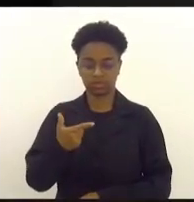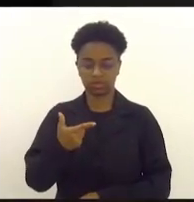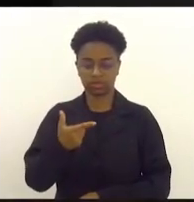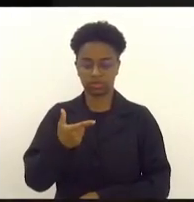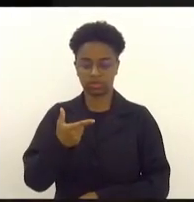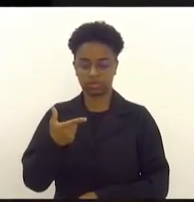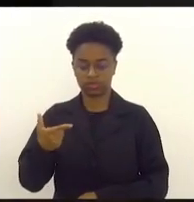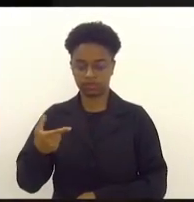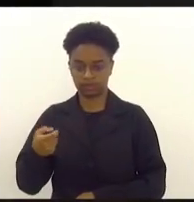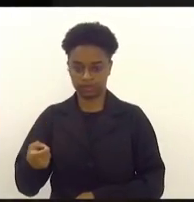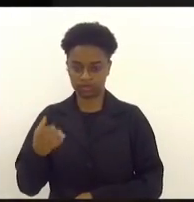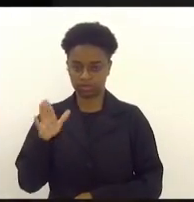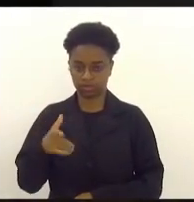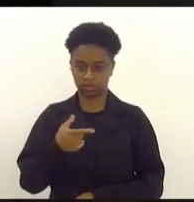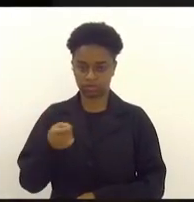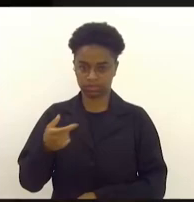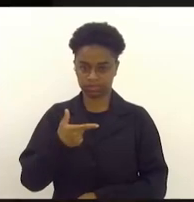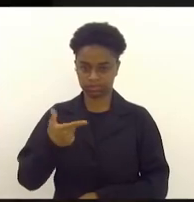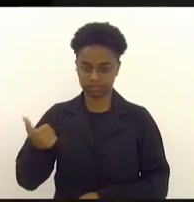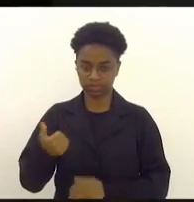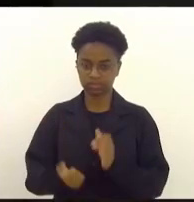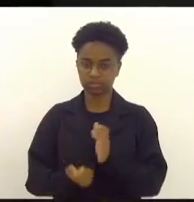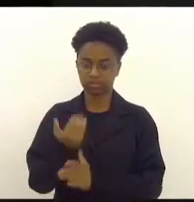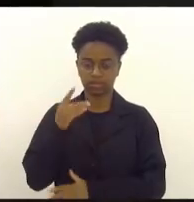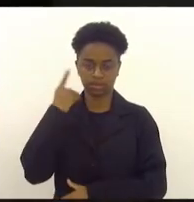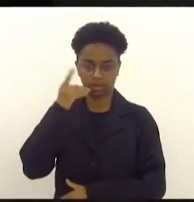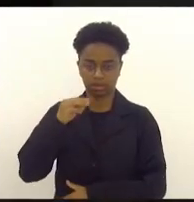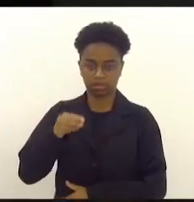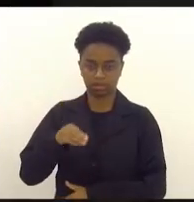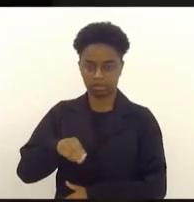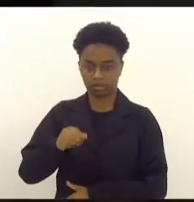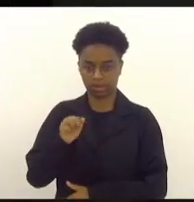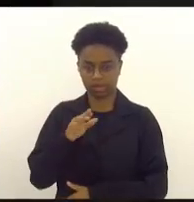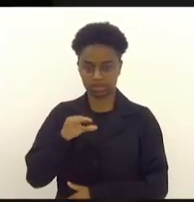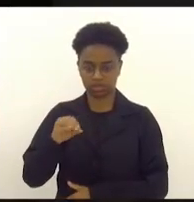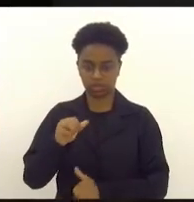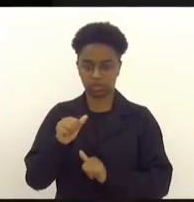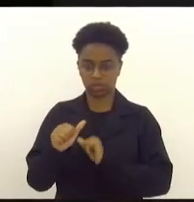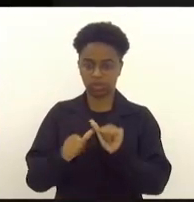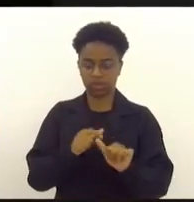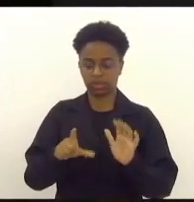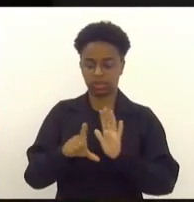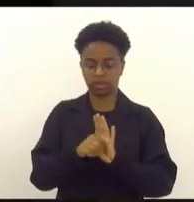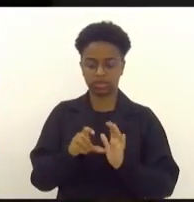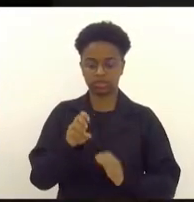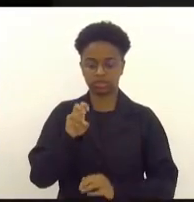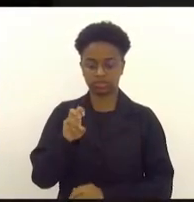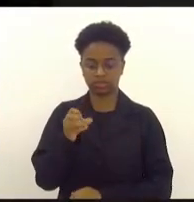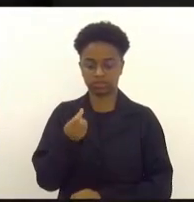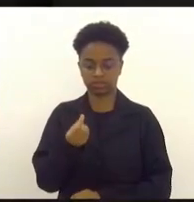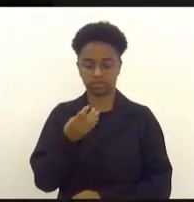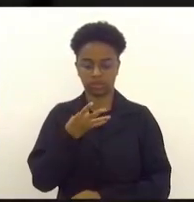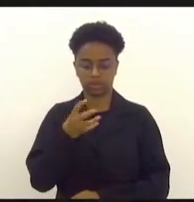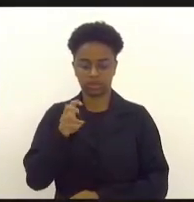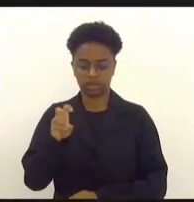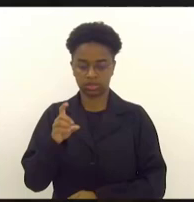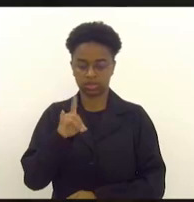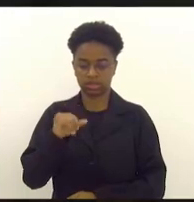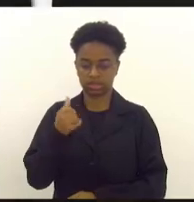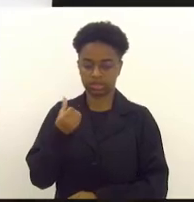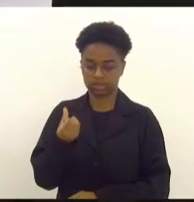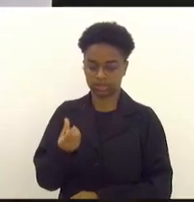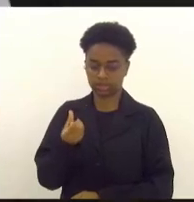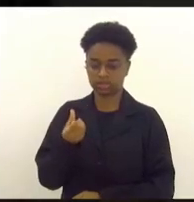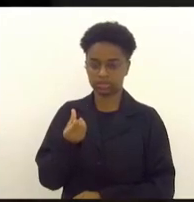5.220/2021 de autoria Deputado Márcio canela que altera lei número 5.645 de 6 de janeiro